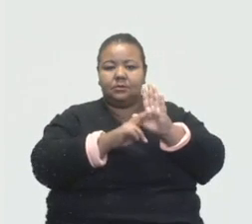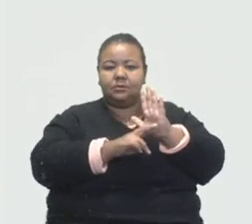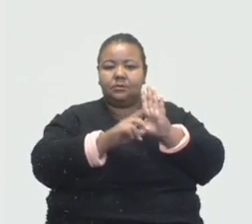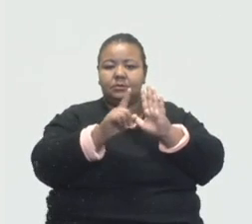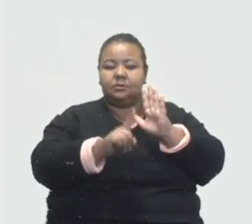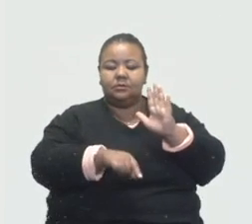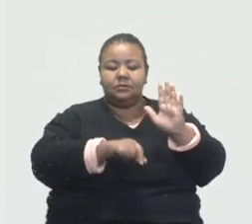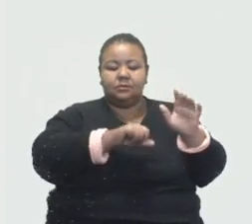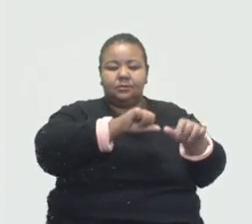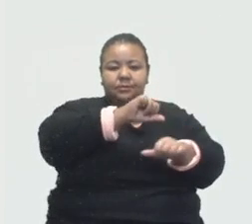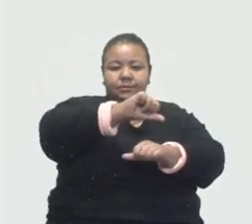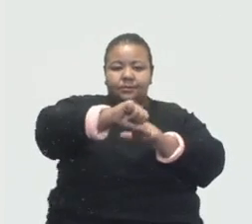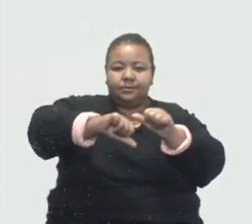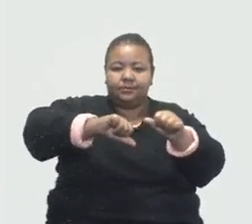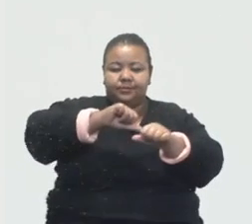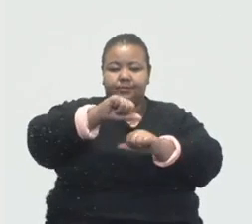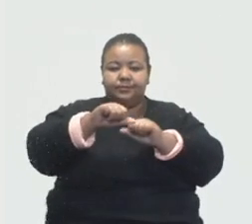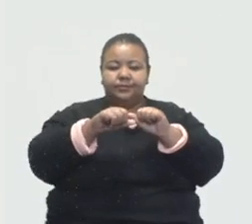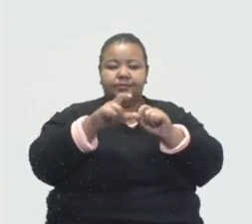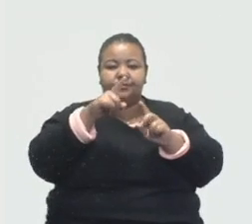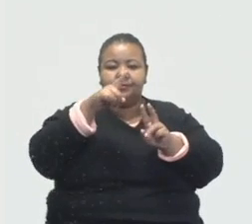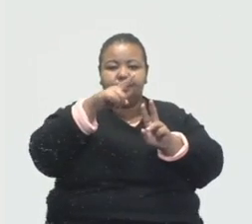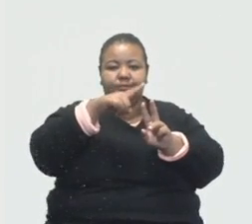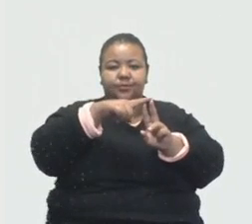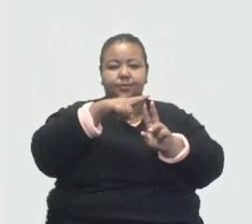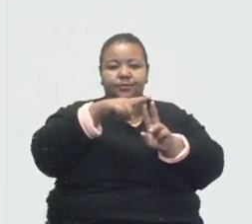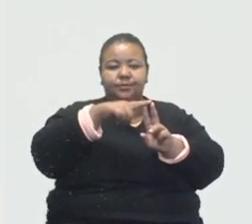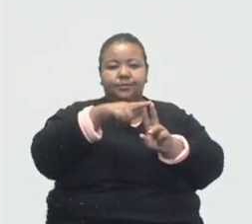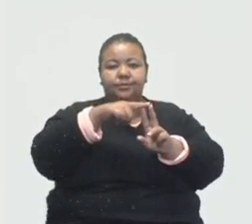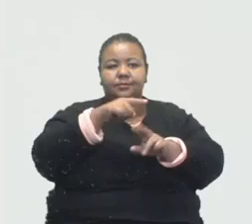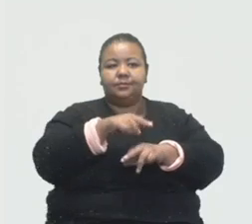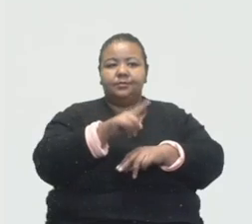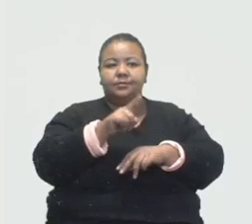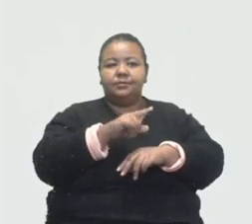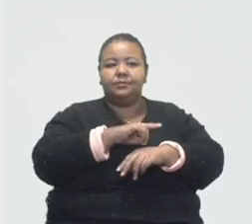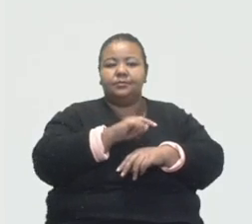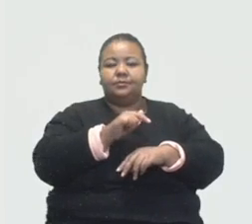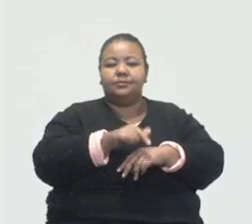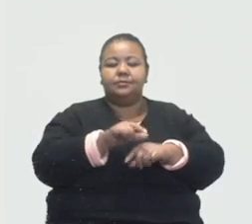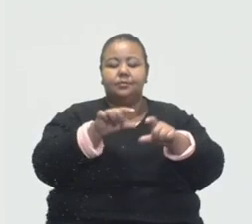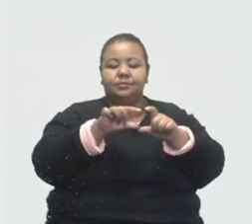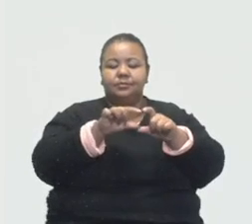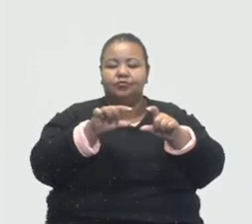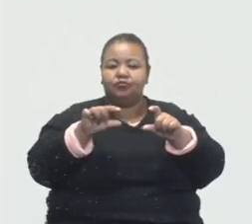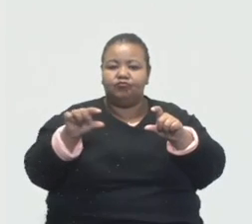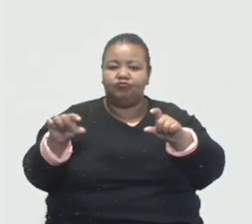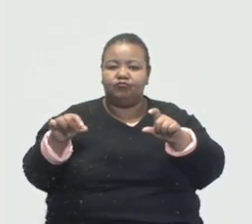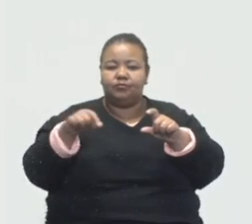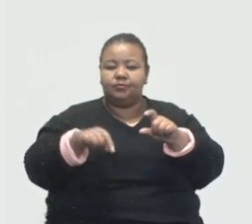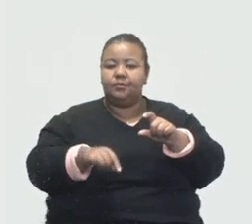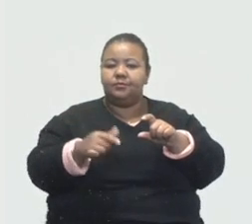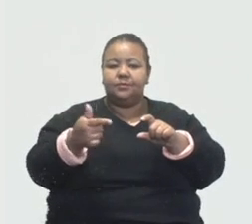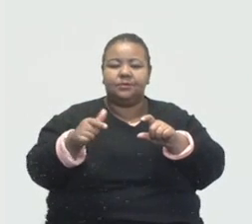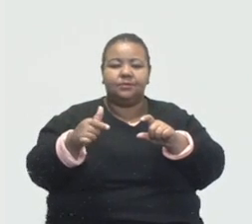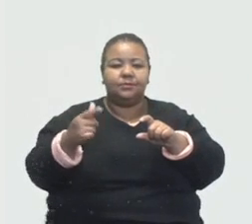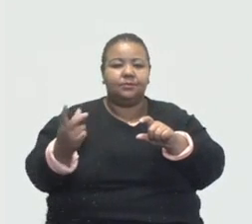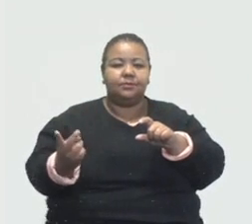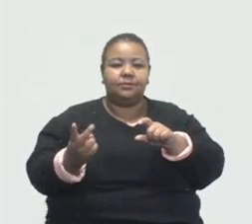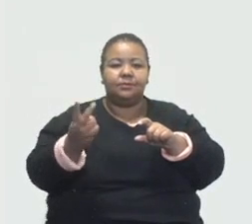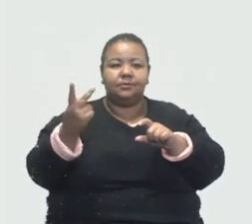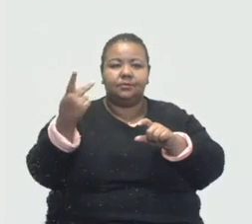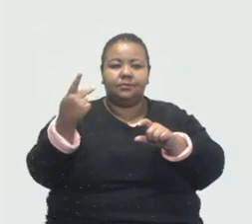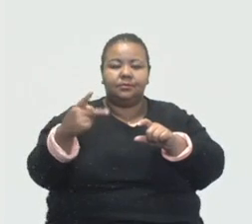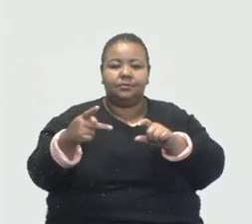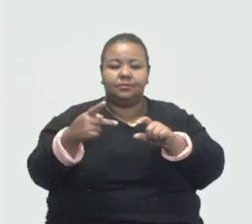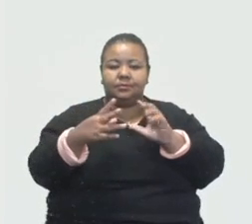essa transformação, esse vetor. Então, aqui nós temos a situação. Mas a gente não tem o valor desses daqui, da